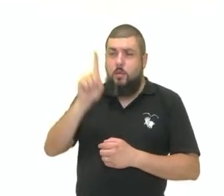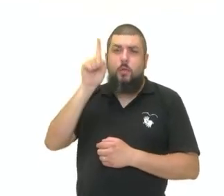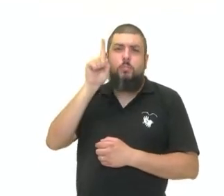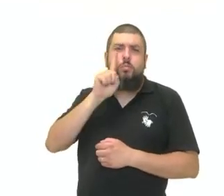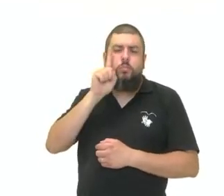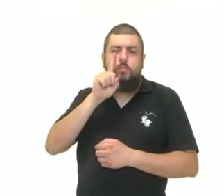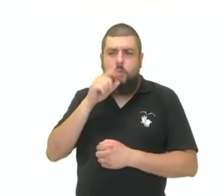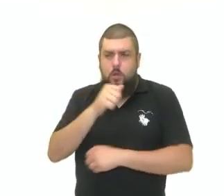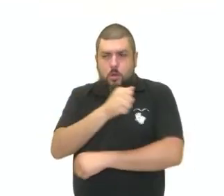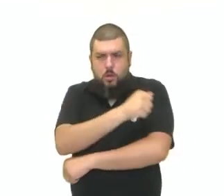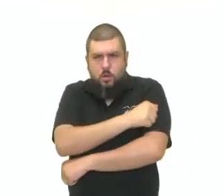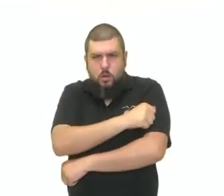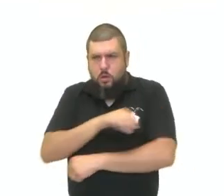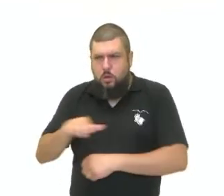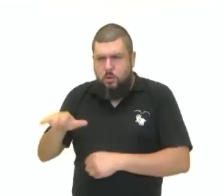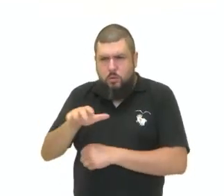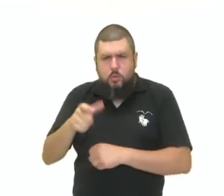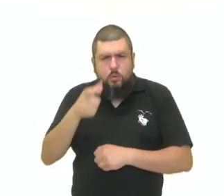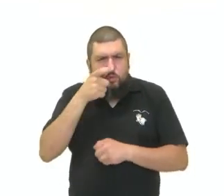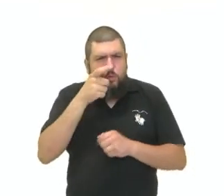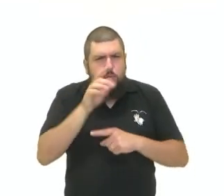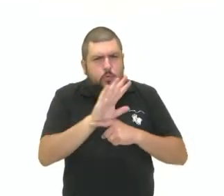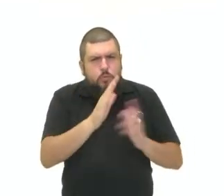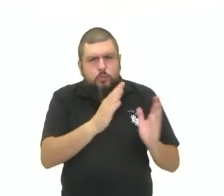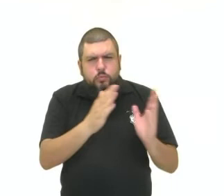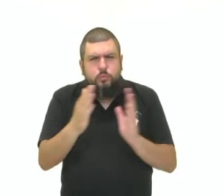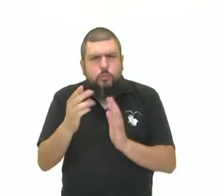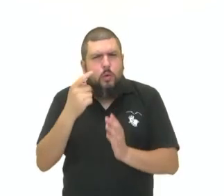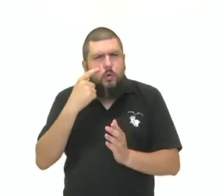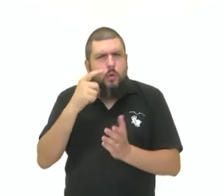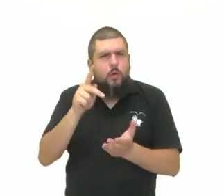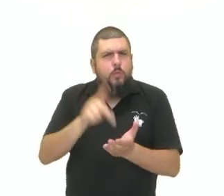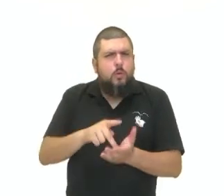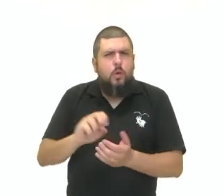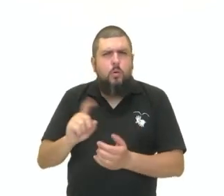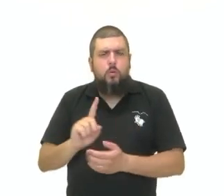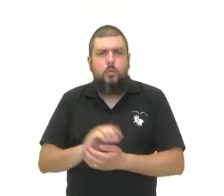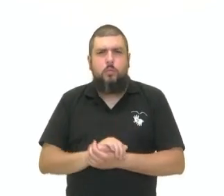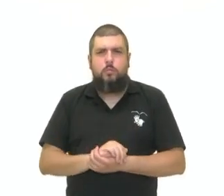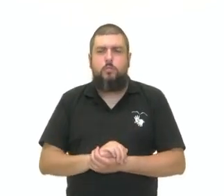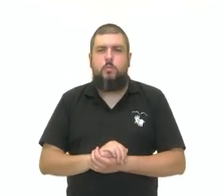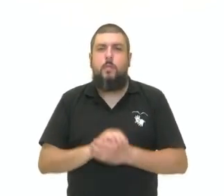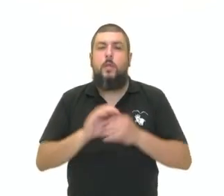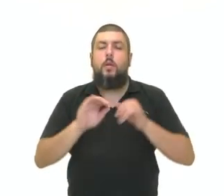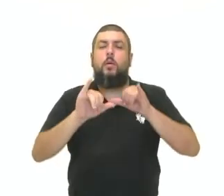próprias conclusões pelos vídeos. Letra A. Essa notícia pode ter